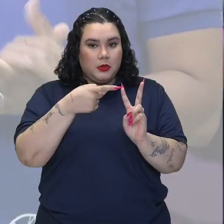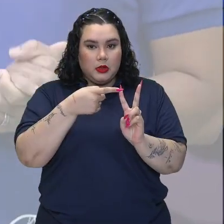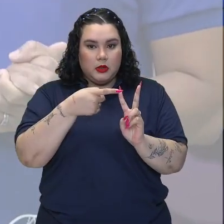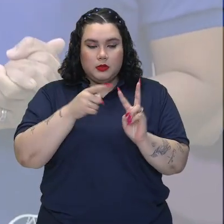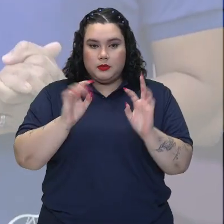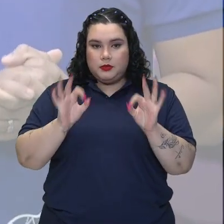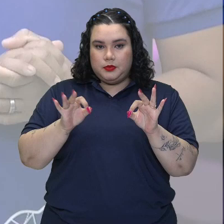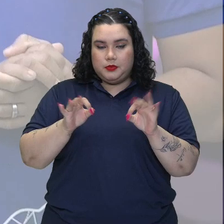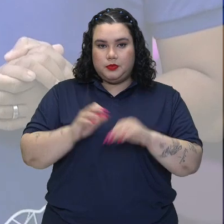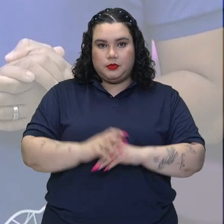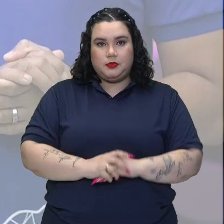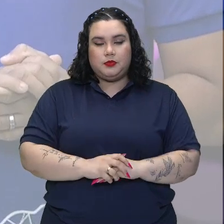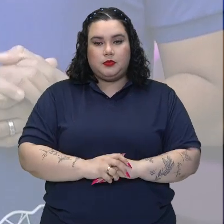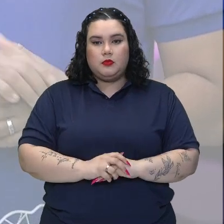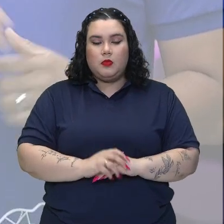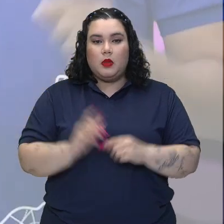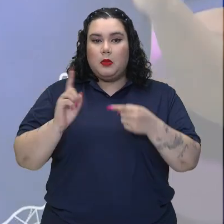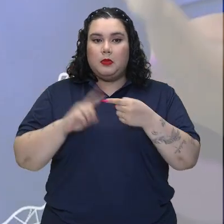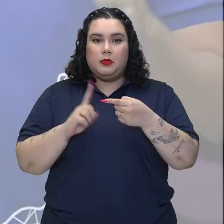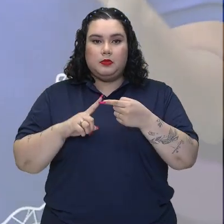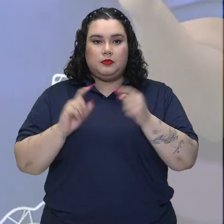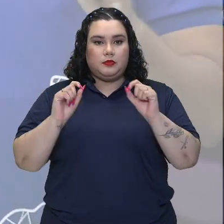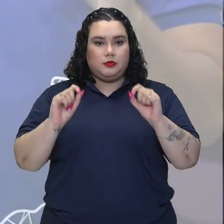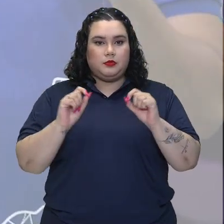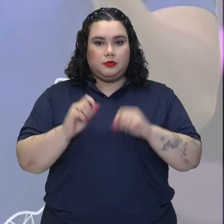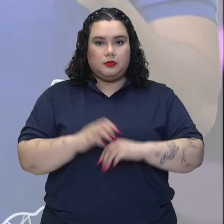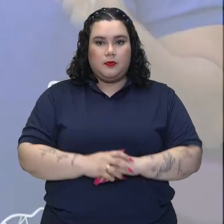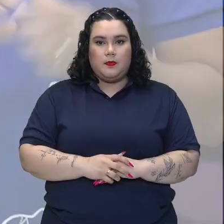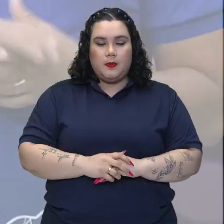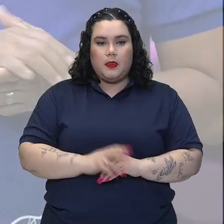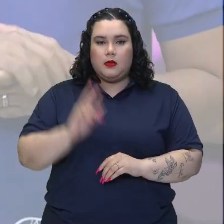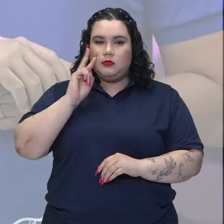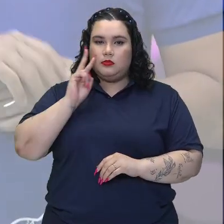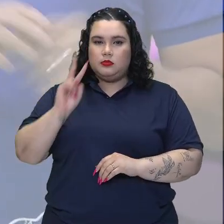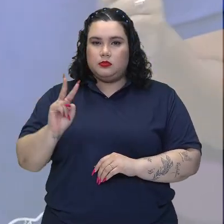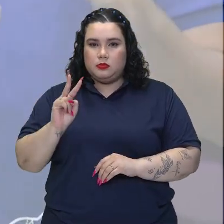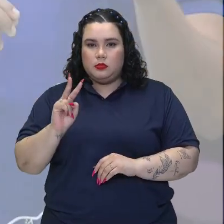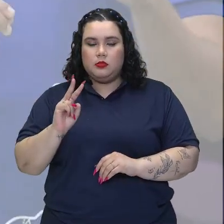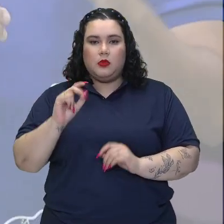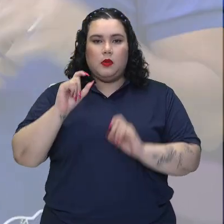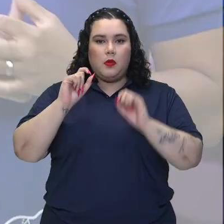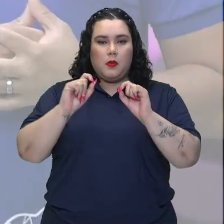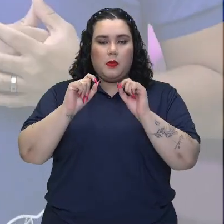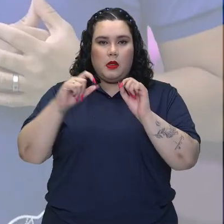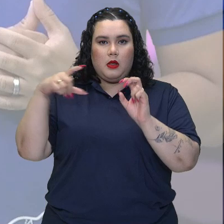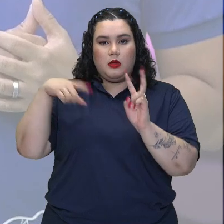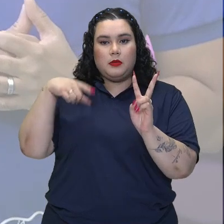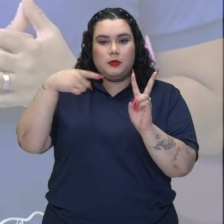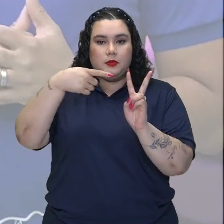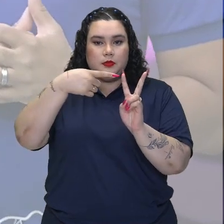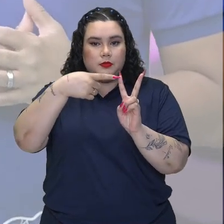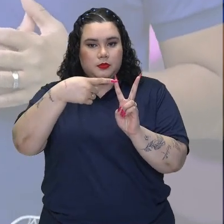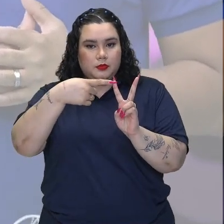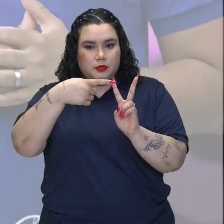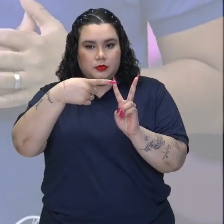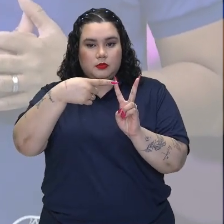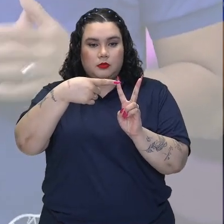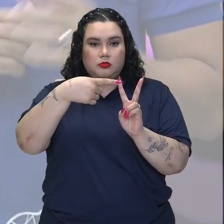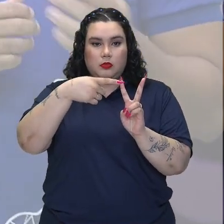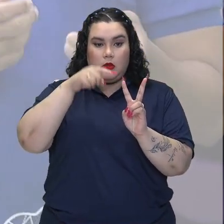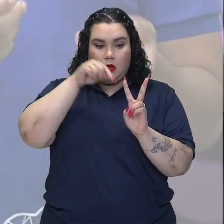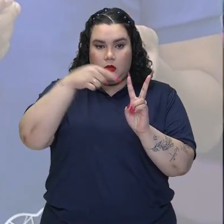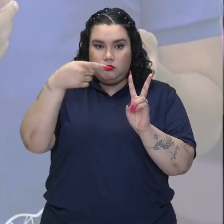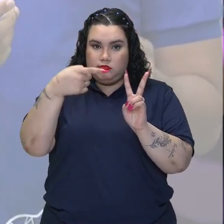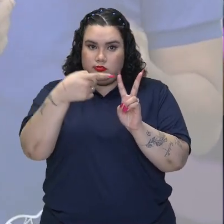nossa radiciação. Primeiro, eu vou ter essa casinha aí, que parece uma casinha, né? Que é chamado de